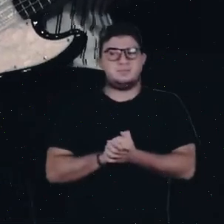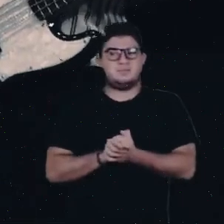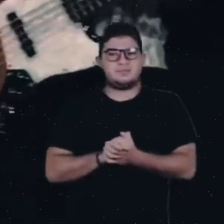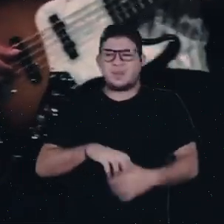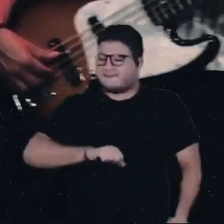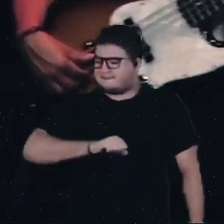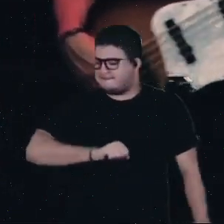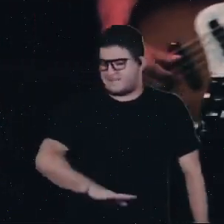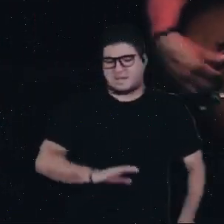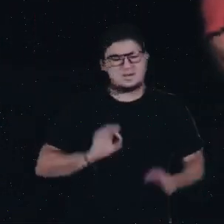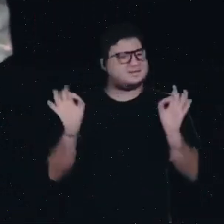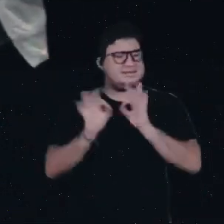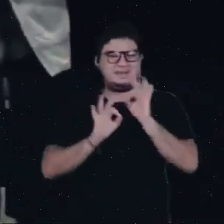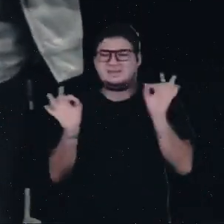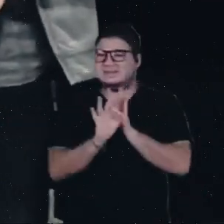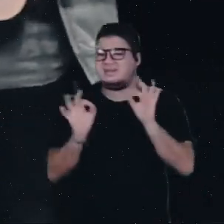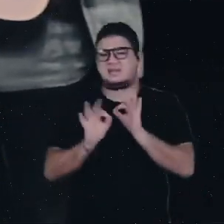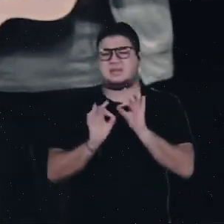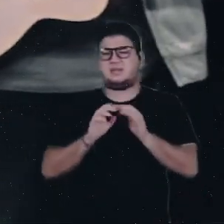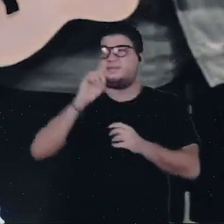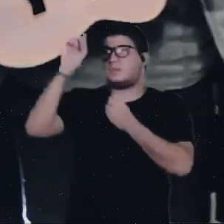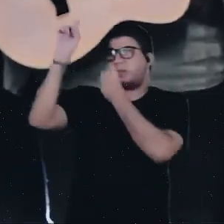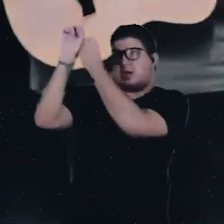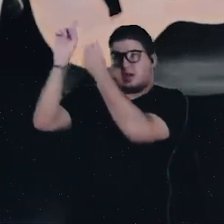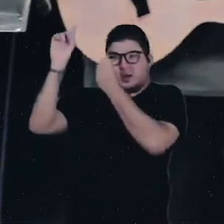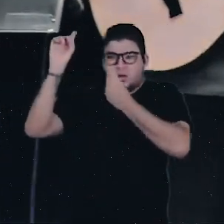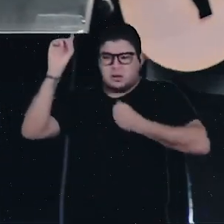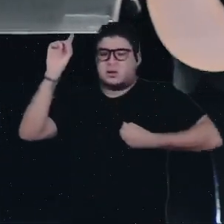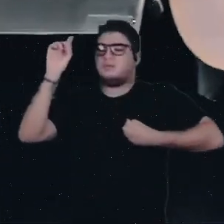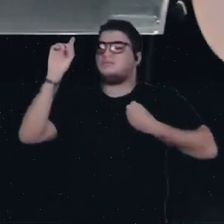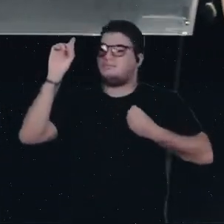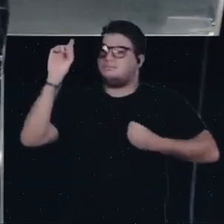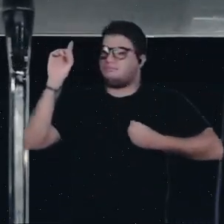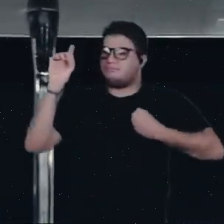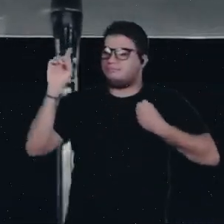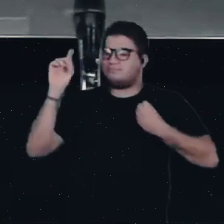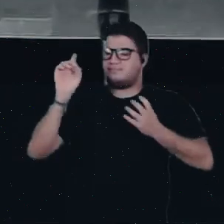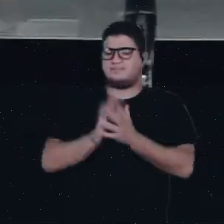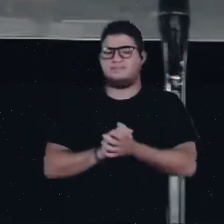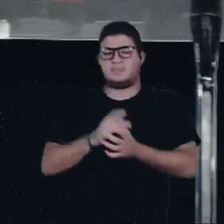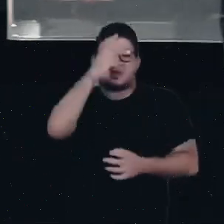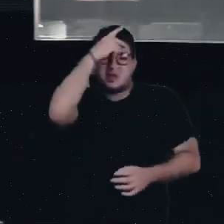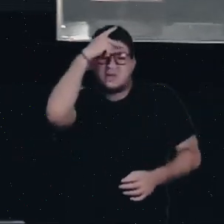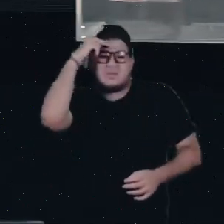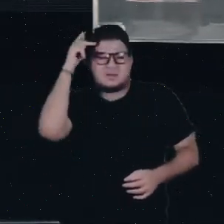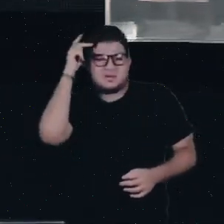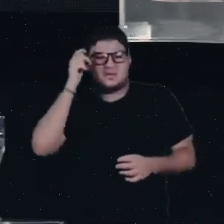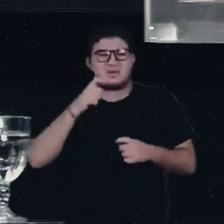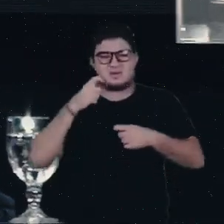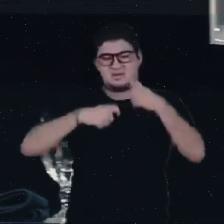A vida é um dom de Deus. Talvez você diga assim, pastor, mas a pessoa foi estuprada e...